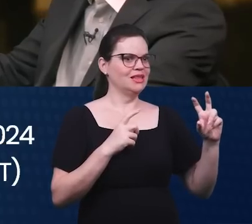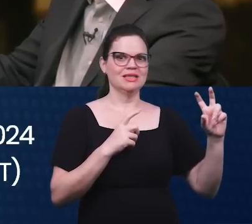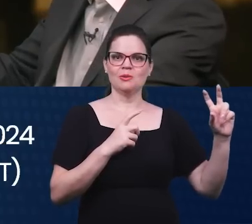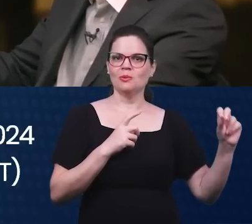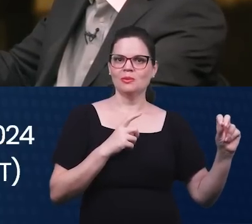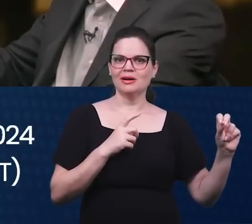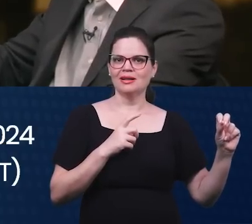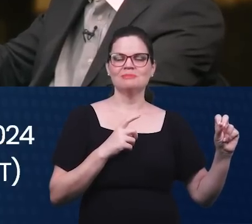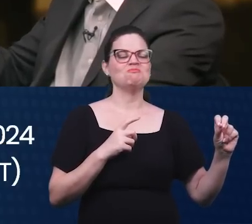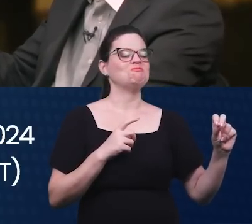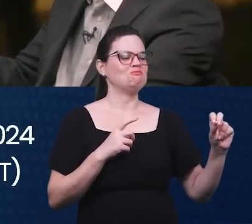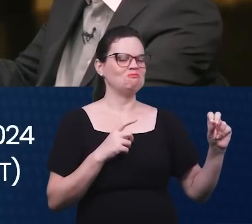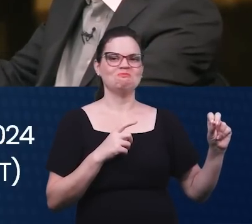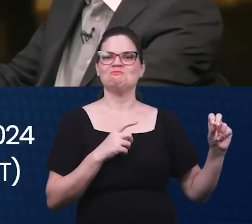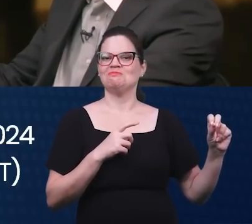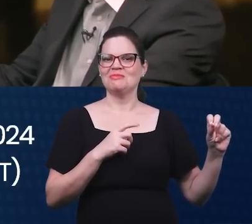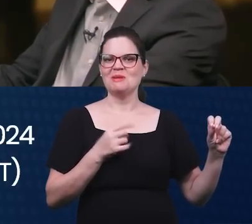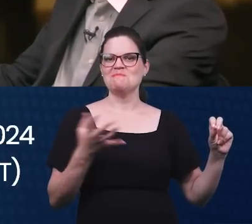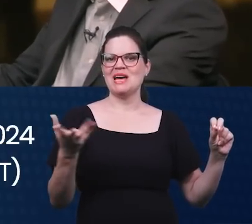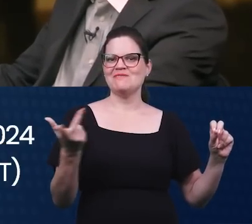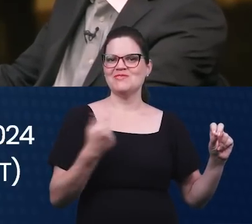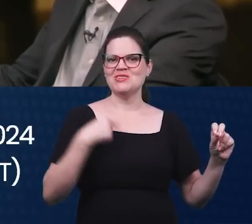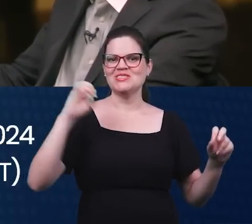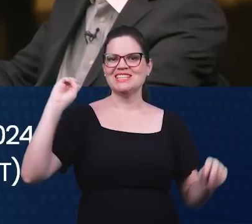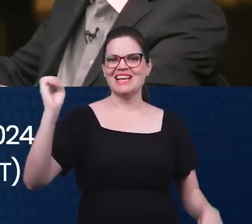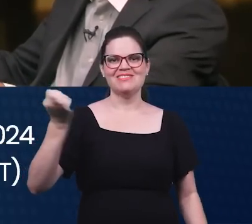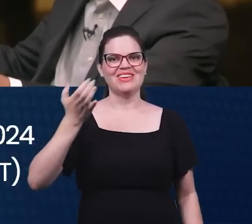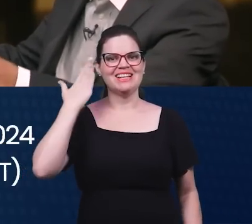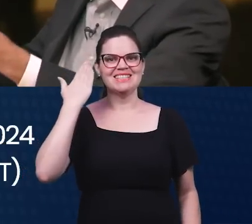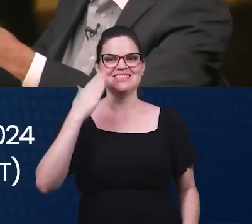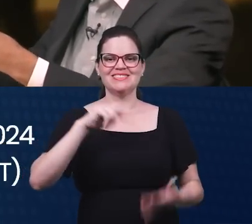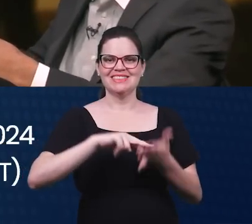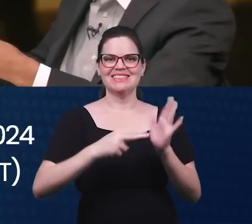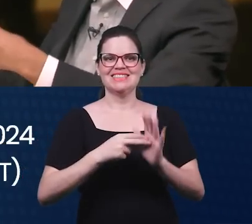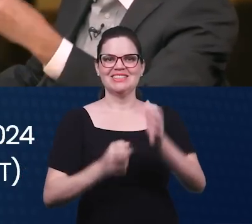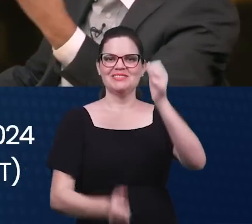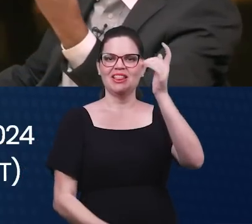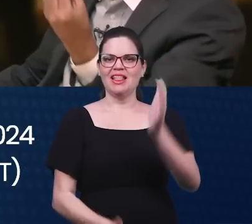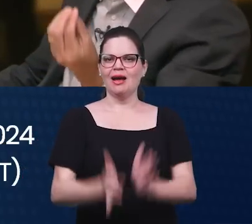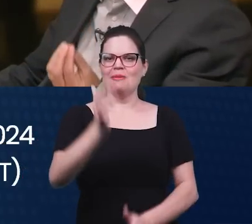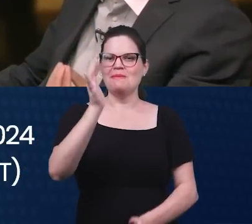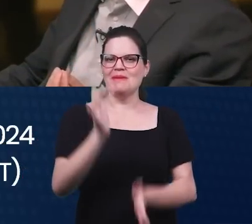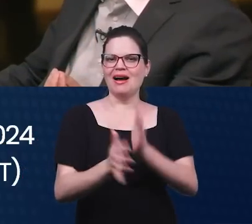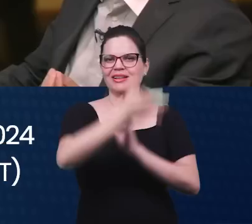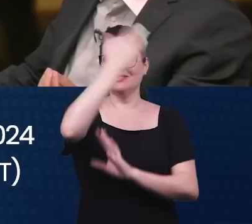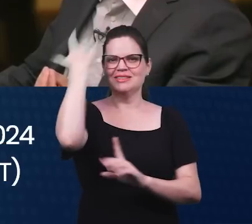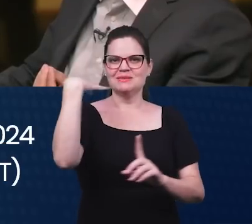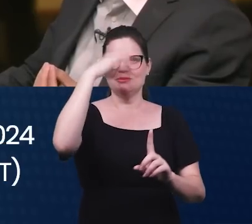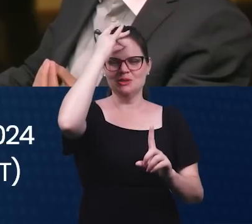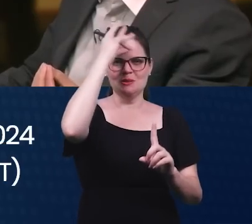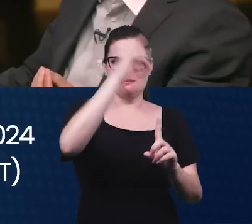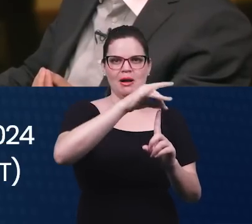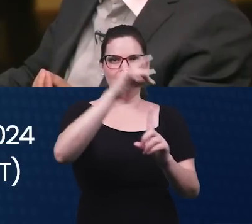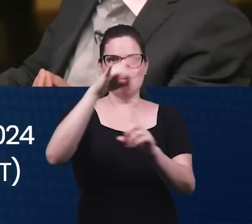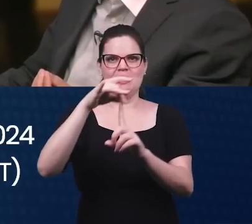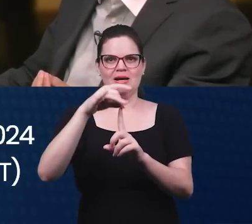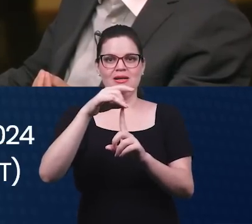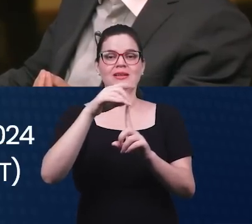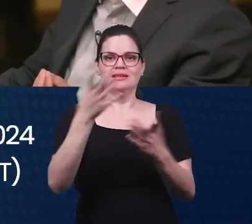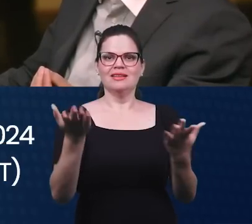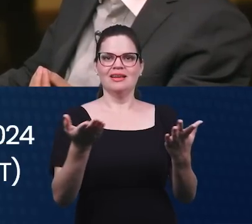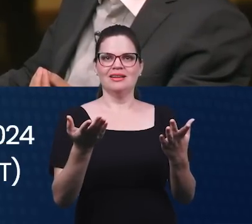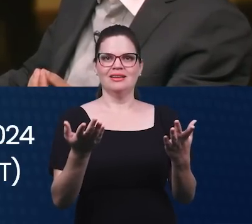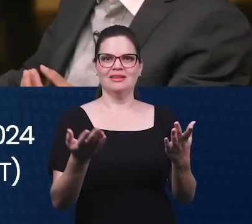50 também, acho que é uma coisa nova que surgiu, ou seja, é o derramar do Espírito Exato. no início da